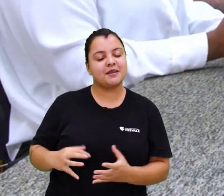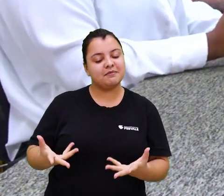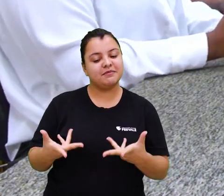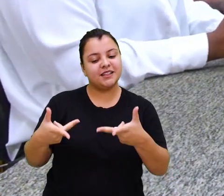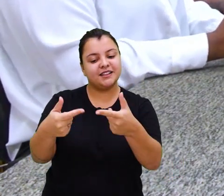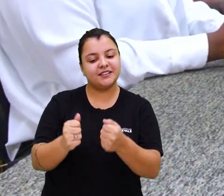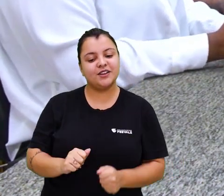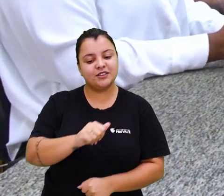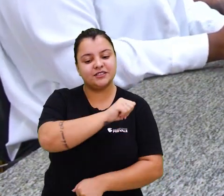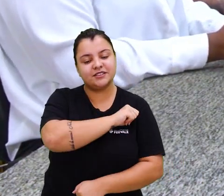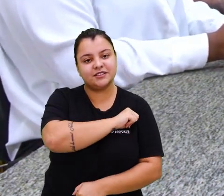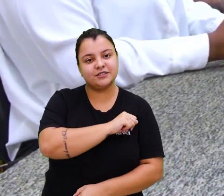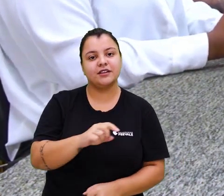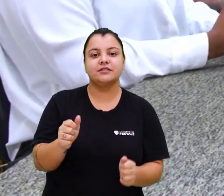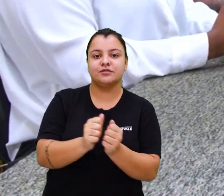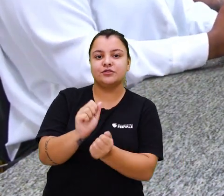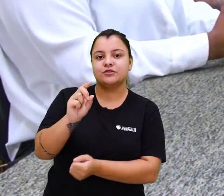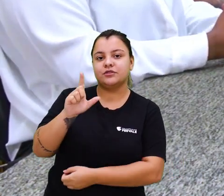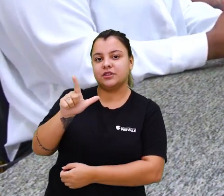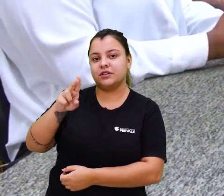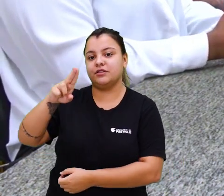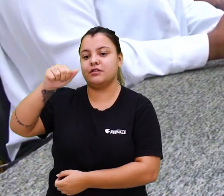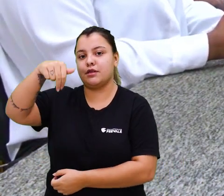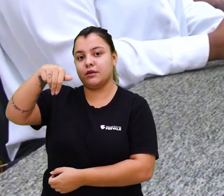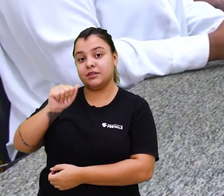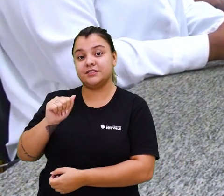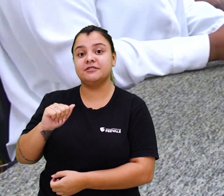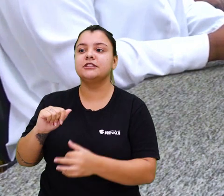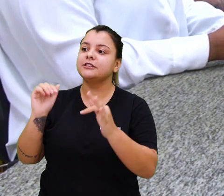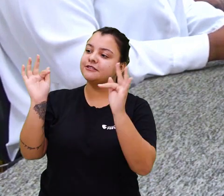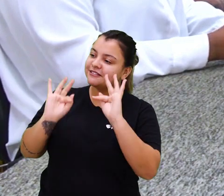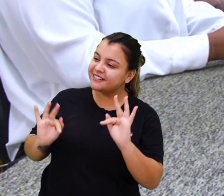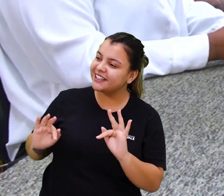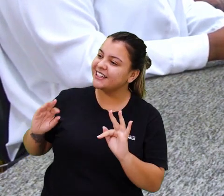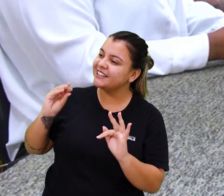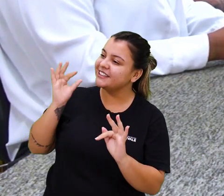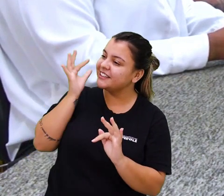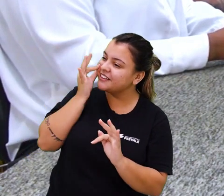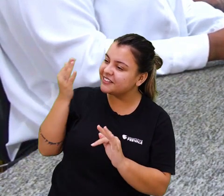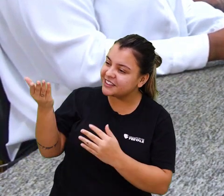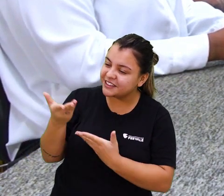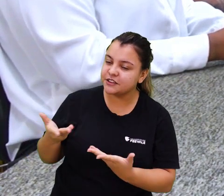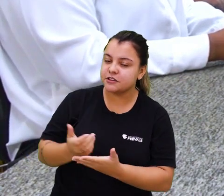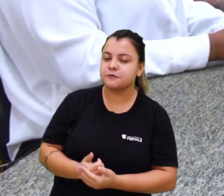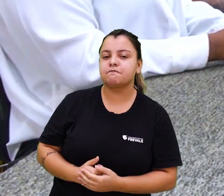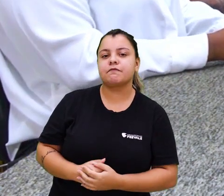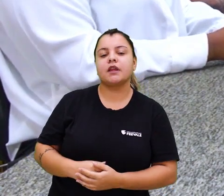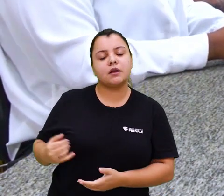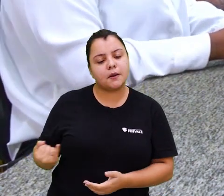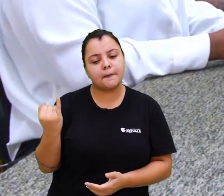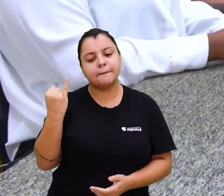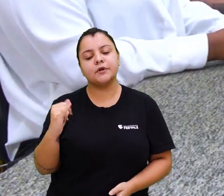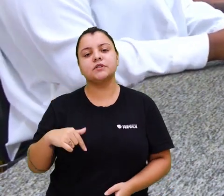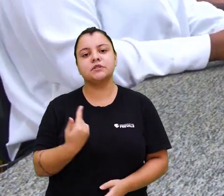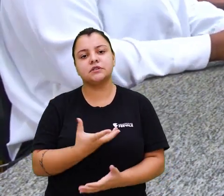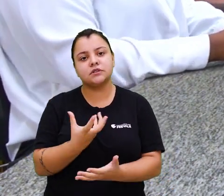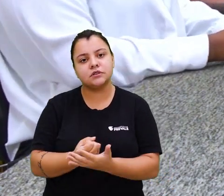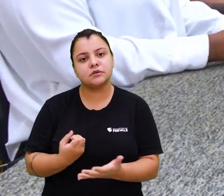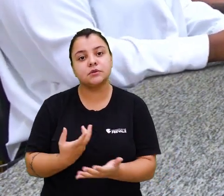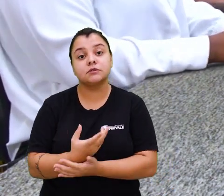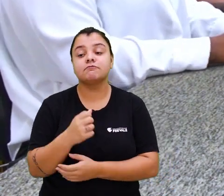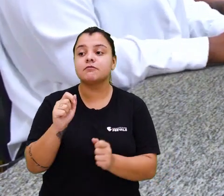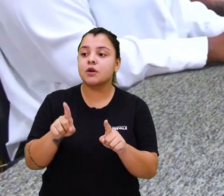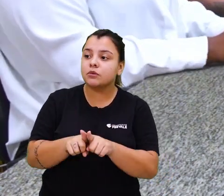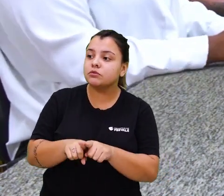lá da UFPA estamos muito felizes aqui com a presença de vocês e vai ser bem importante esse podcast pra gente assim porque é uma